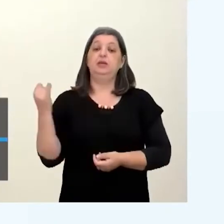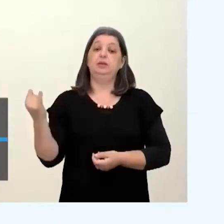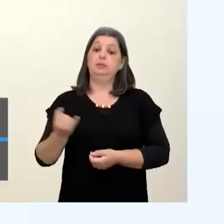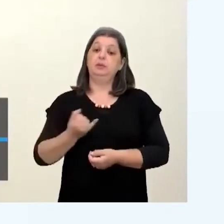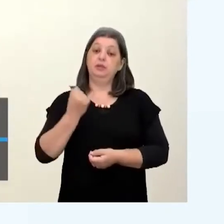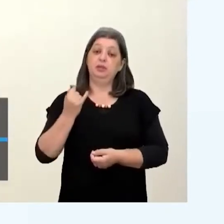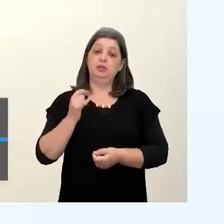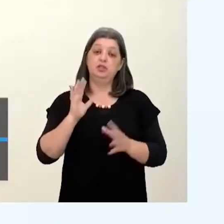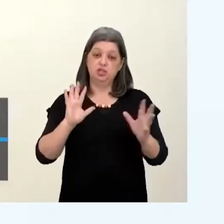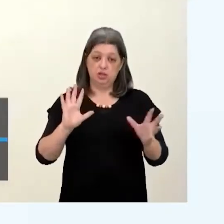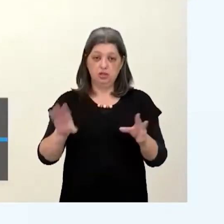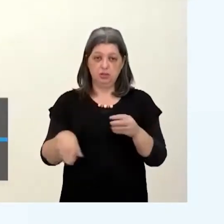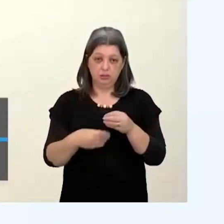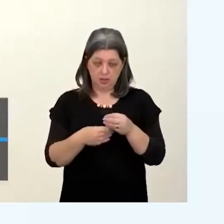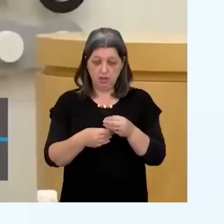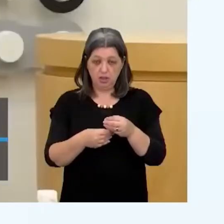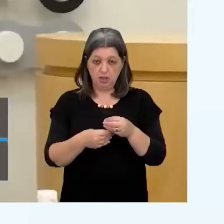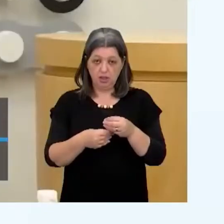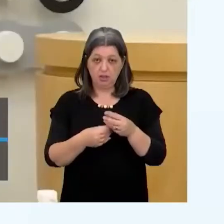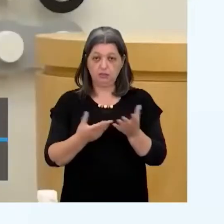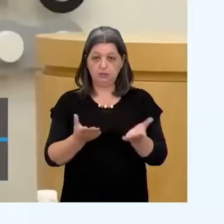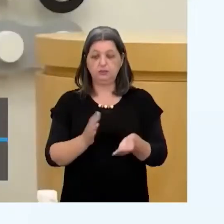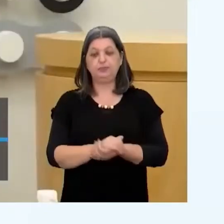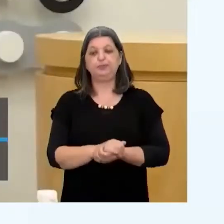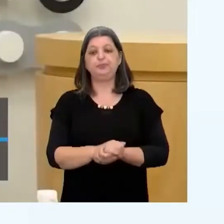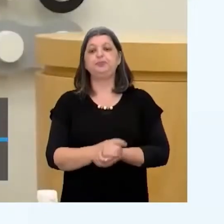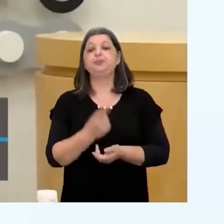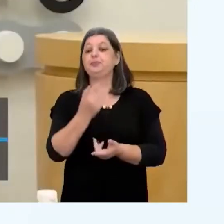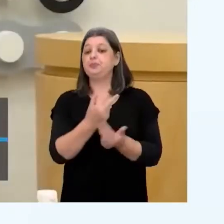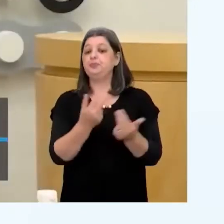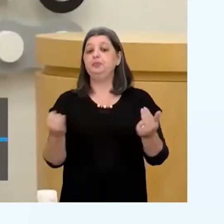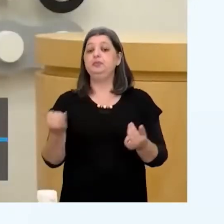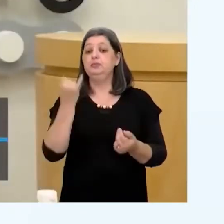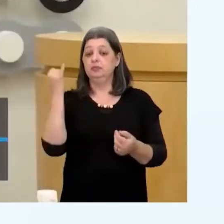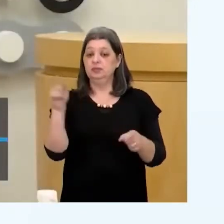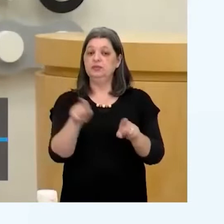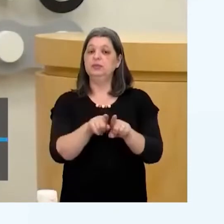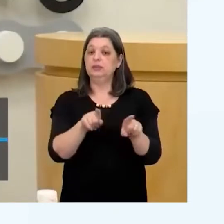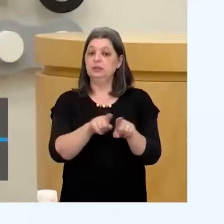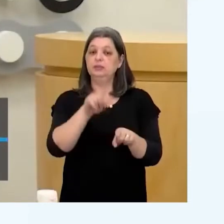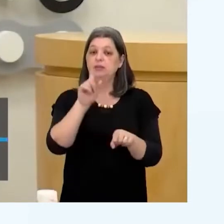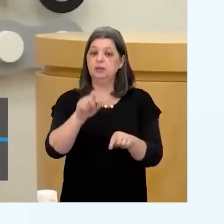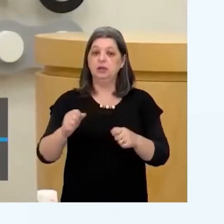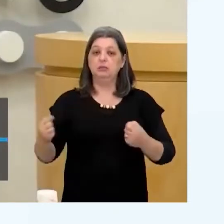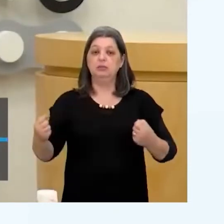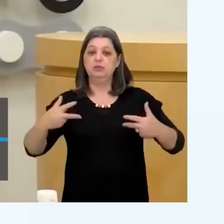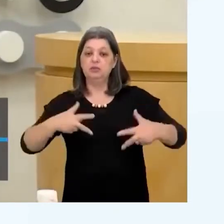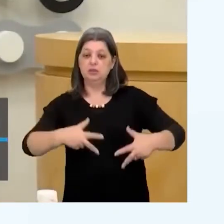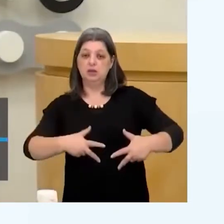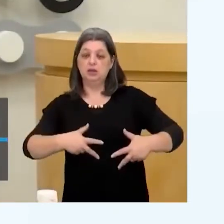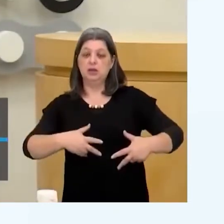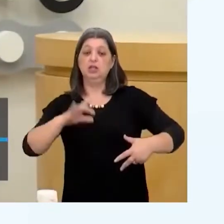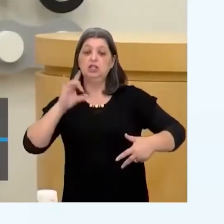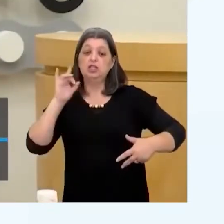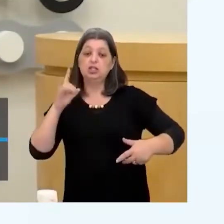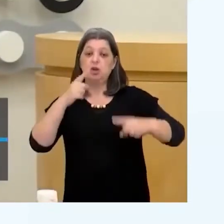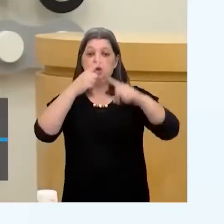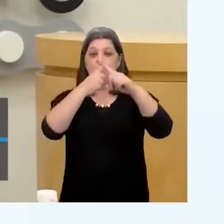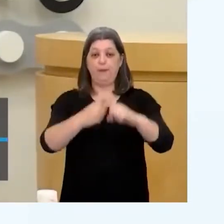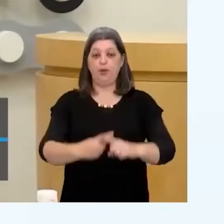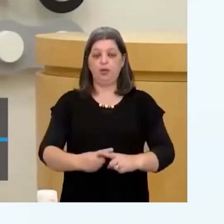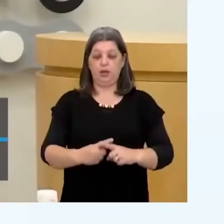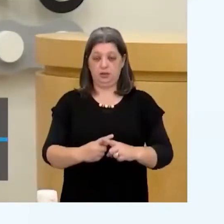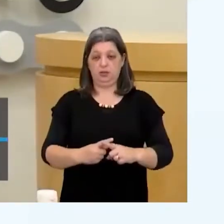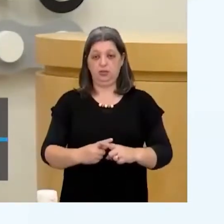Quer completar, falar mais alguma coisa? Uma coisa importante do termo também, né? A gente fala que assim, o slam ele é só um campeonato, né? O que